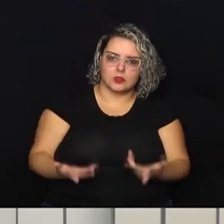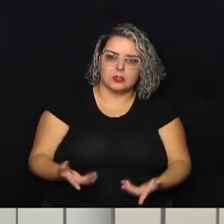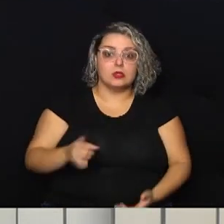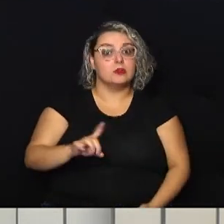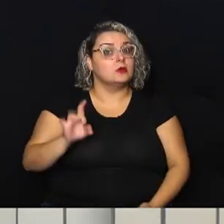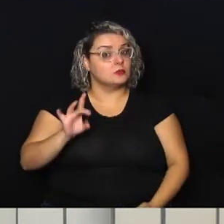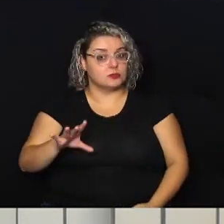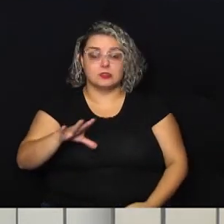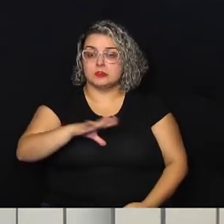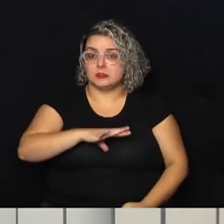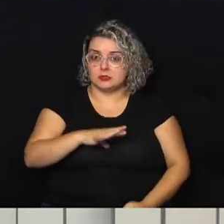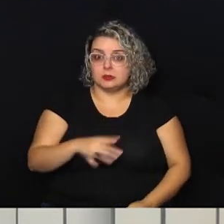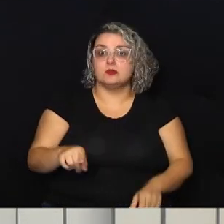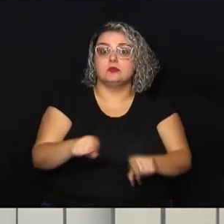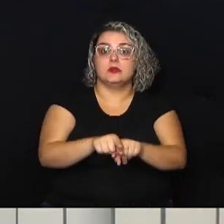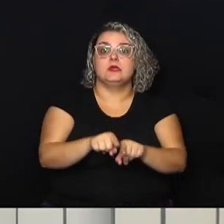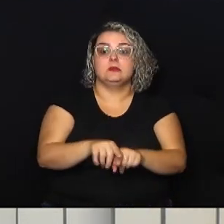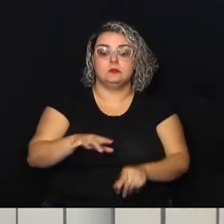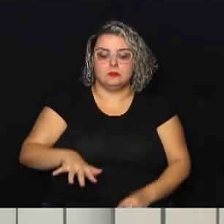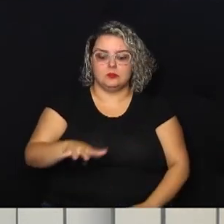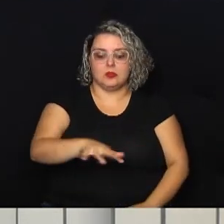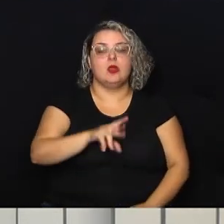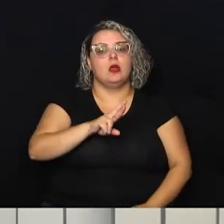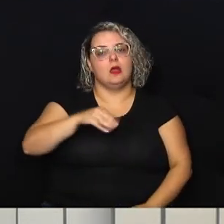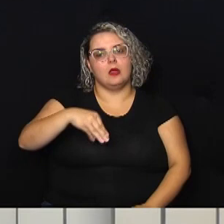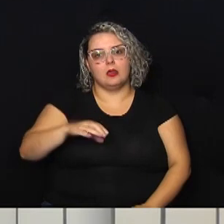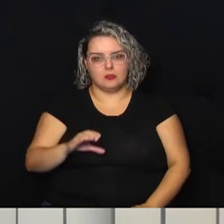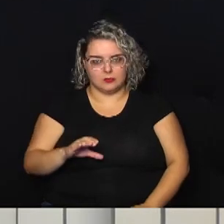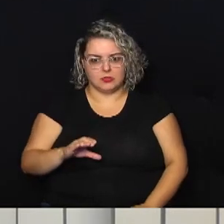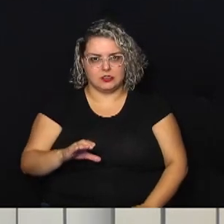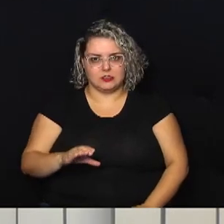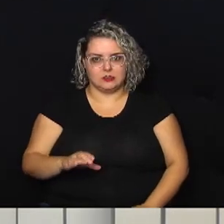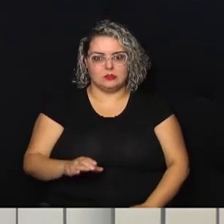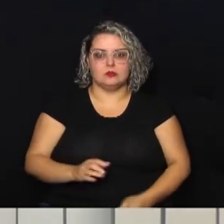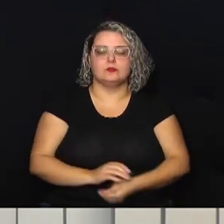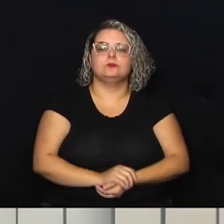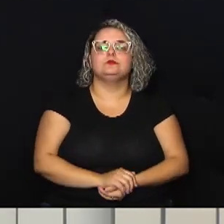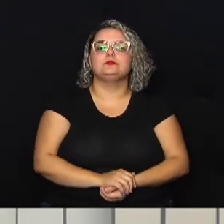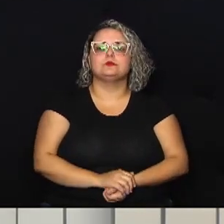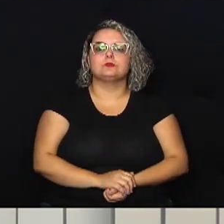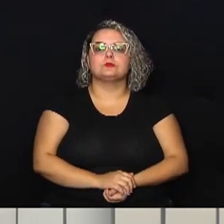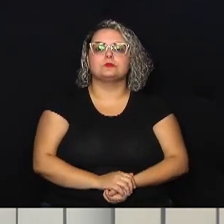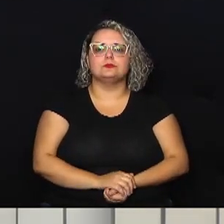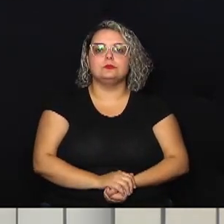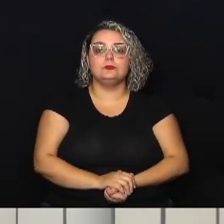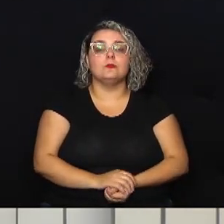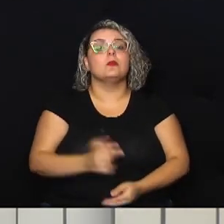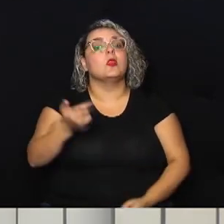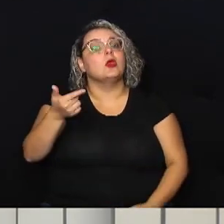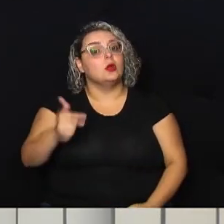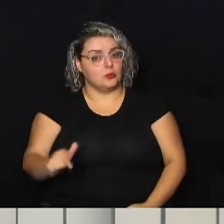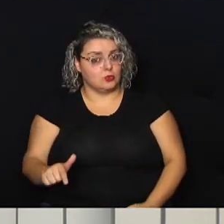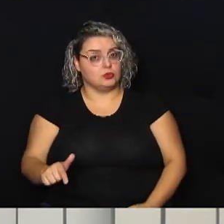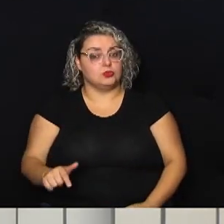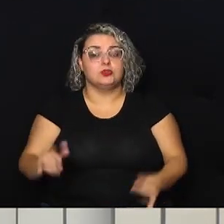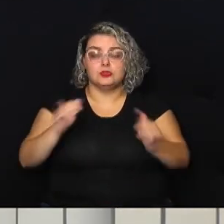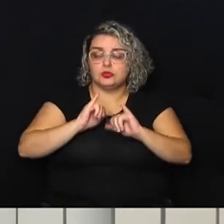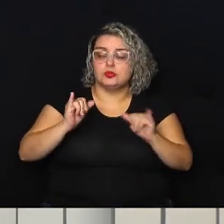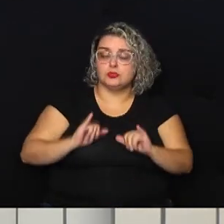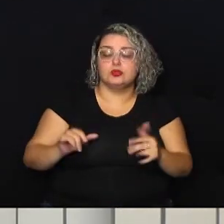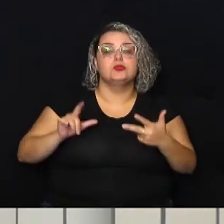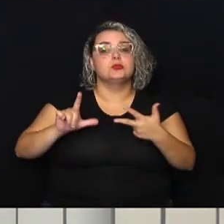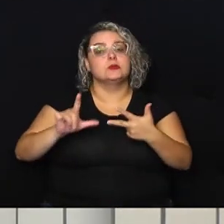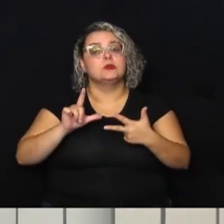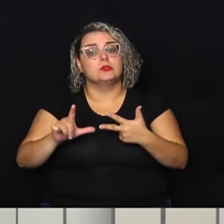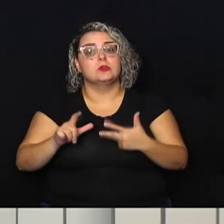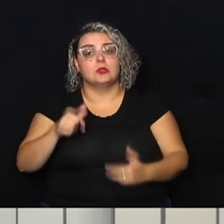da cidade, mas da região metropolitana, fecho aspas. A gente segue aqui com as notícias do Legislativo, com